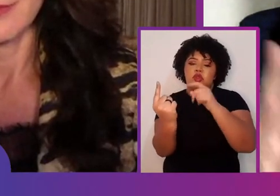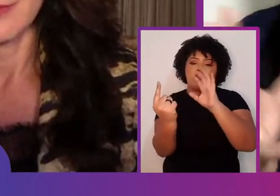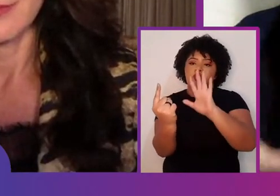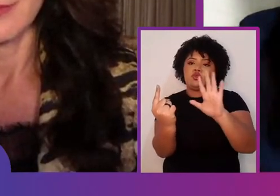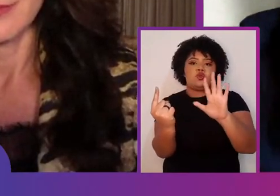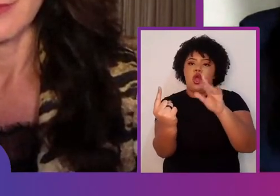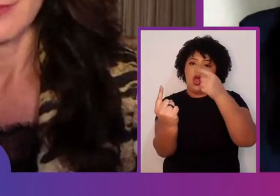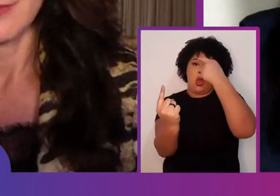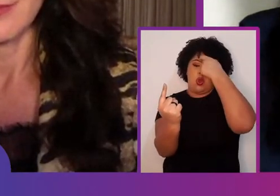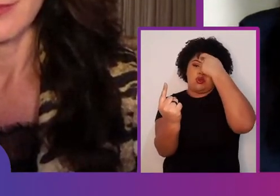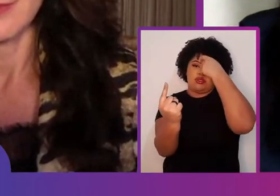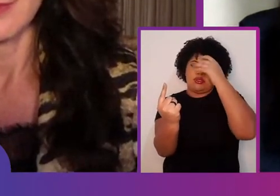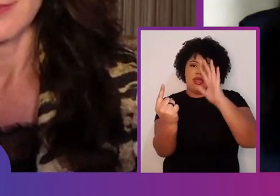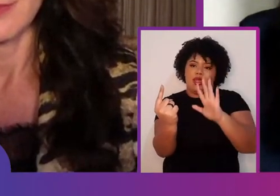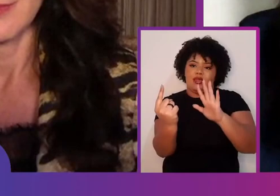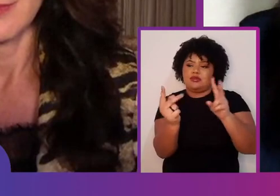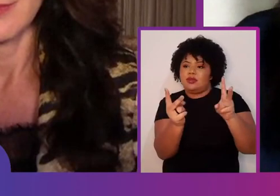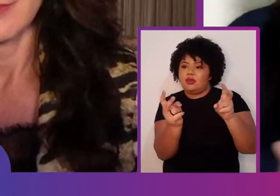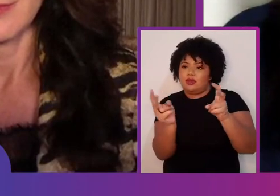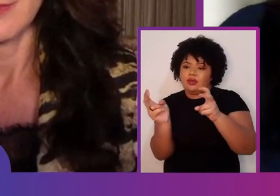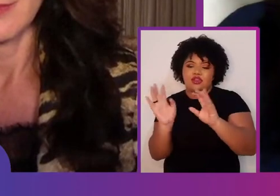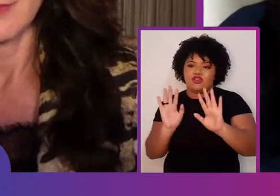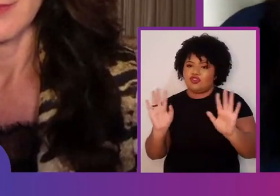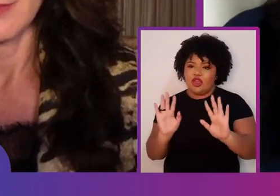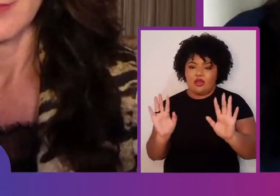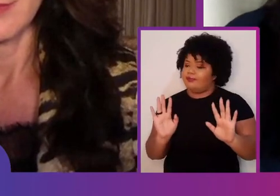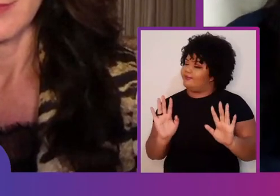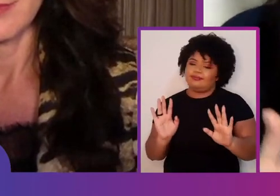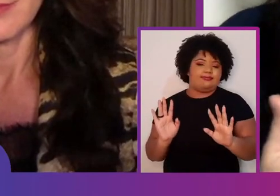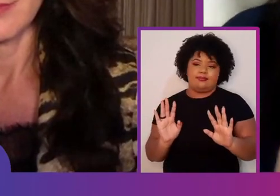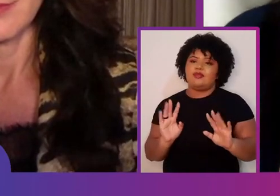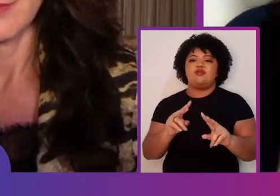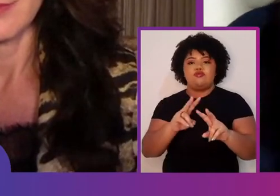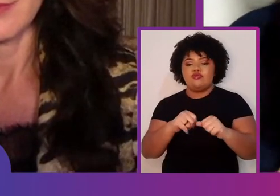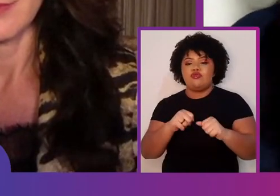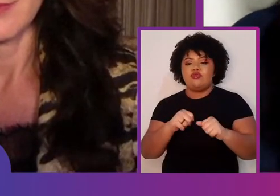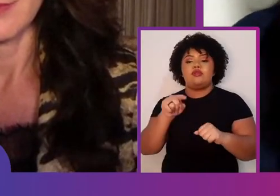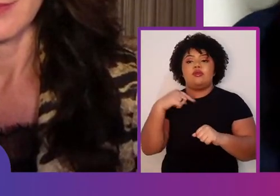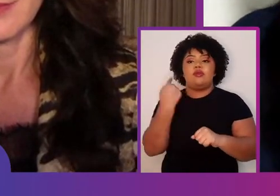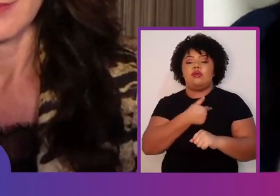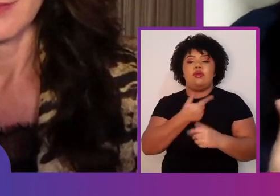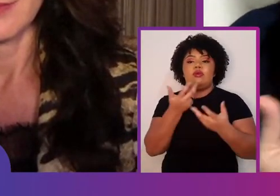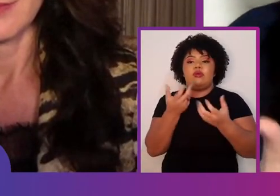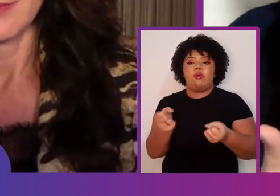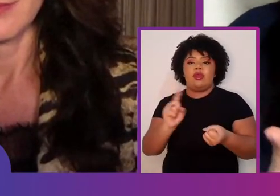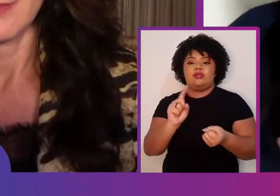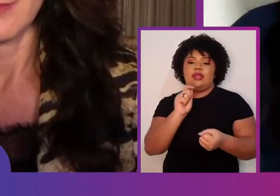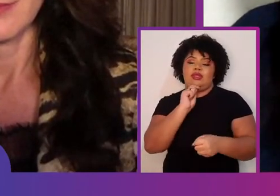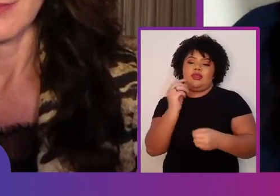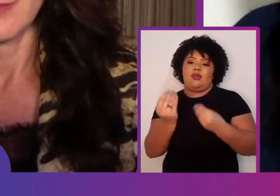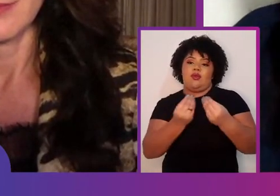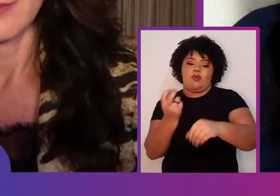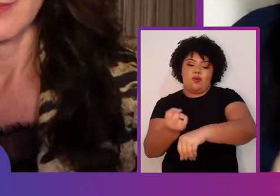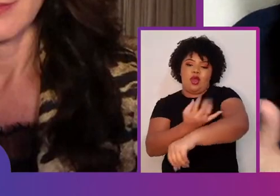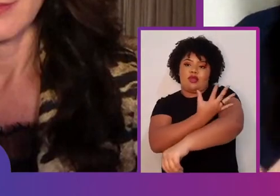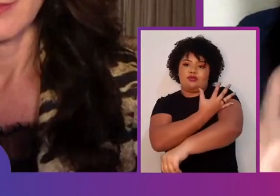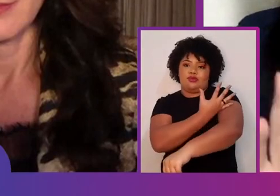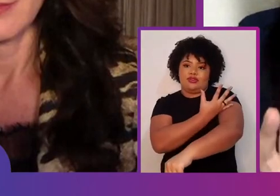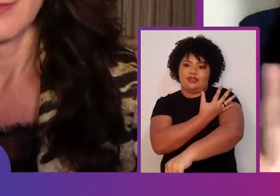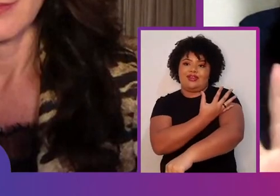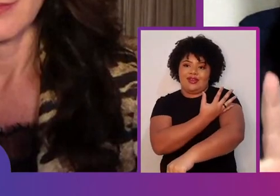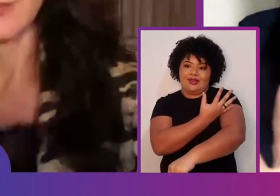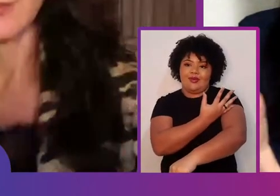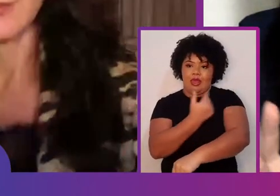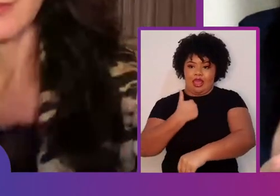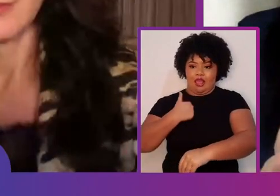está observando aquele processo. E é por isso mesmo que a gente não assume as nossas emoções como sendo um produto nosso. A